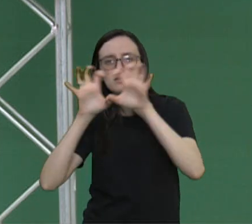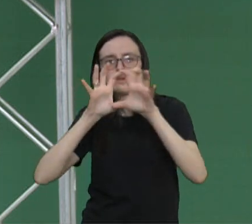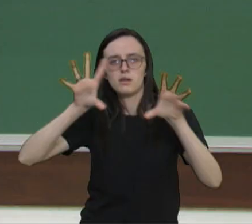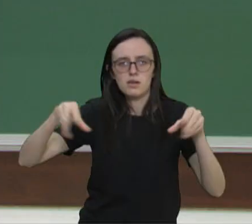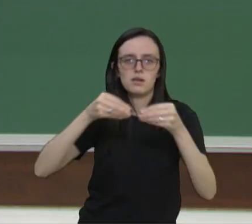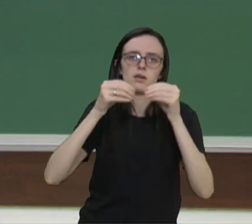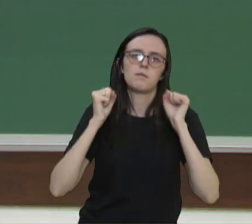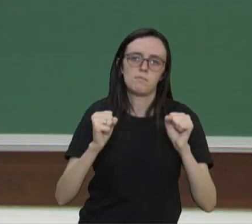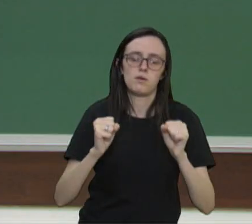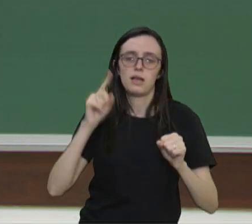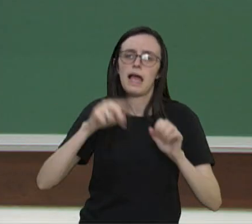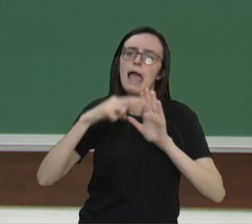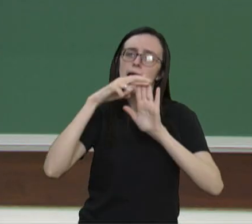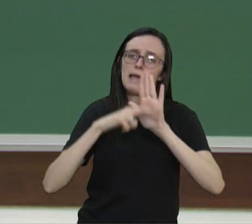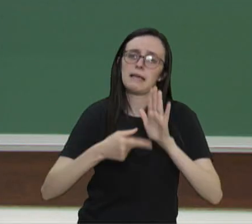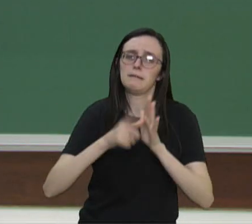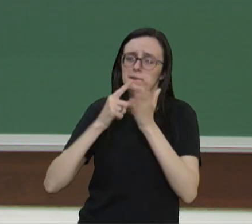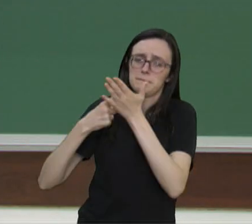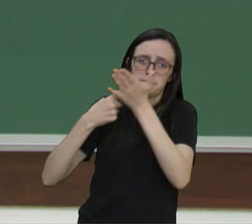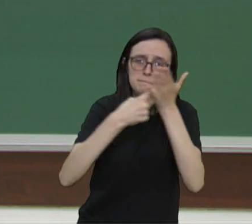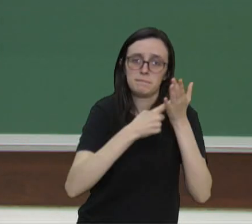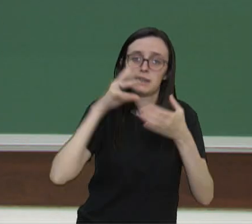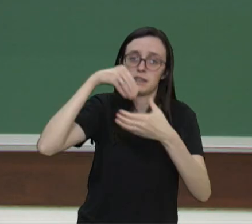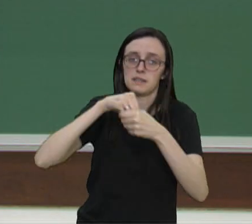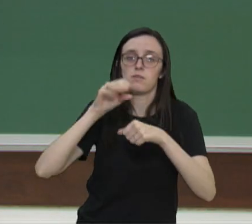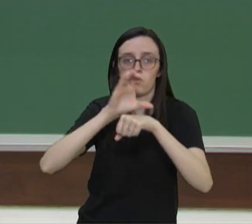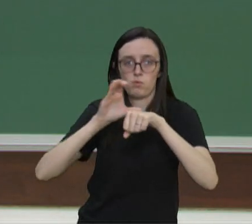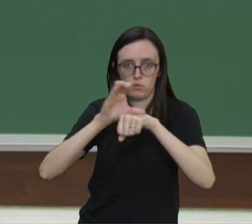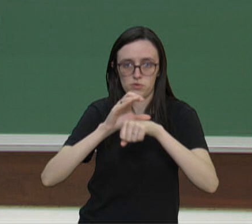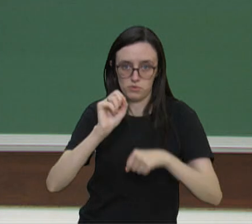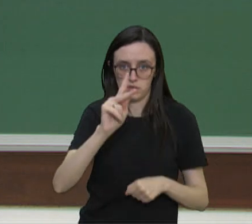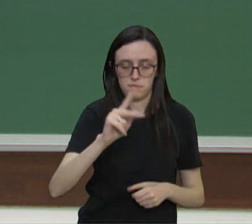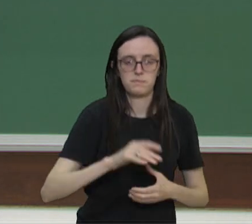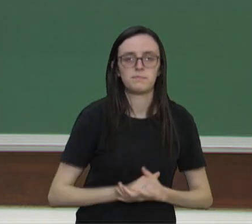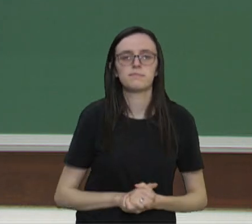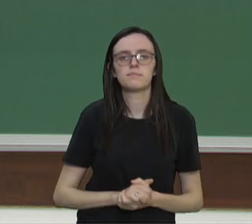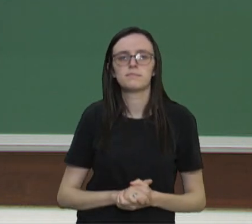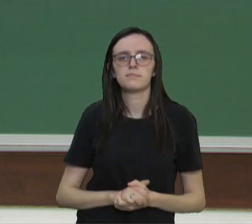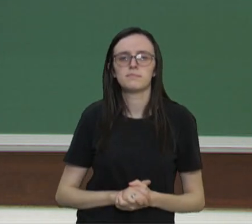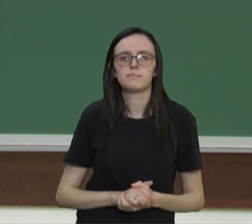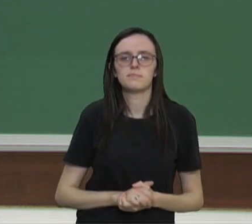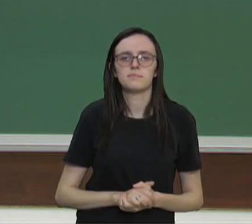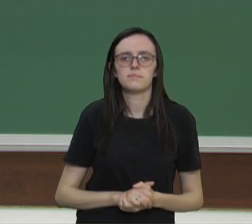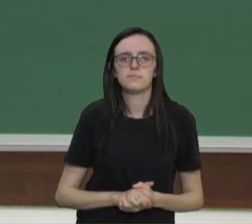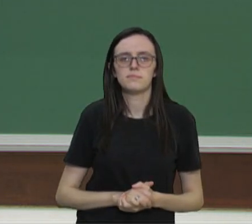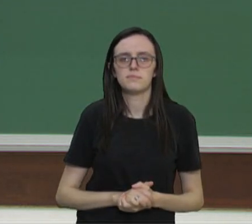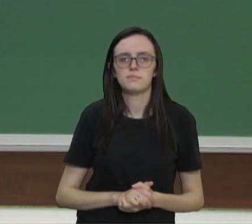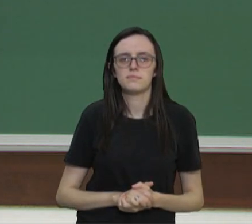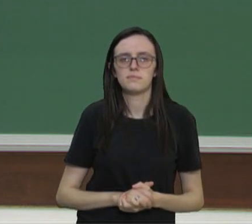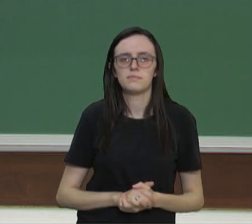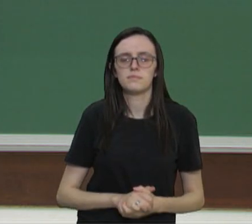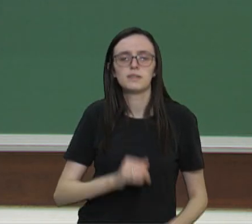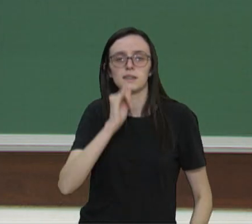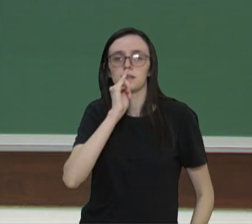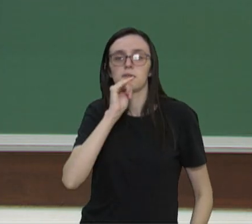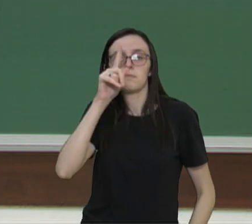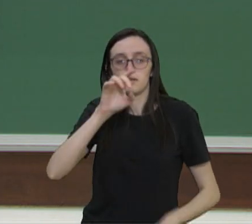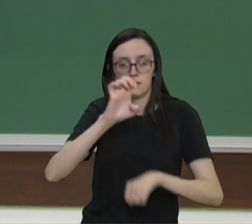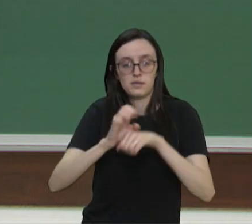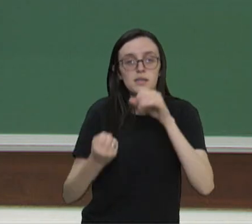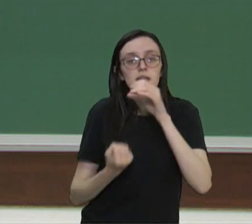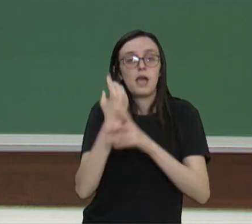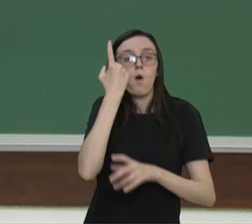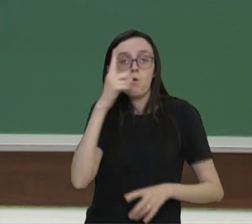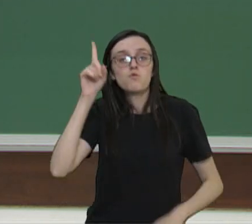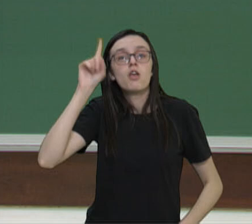isso daí com critérios estabelecidos na Constituição, certo? como, por exemplo, o último estado criado no Brasil,